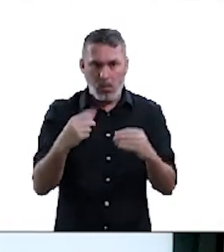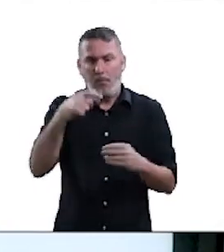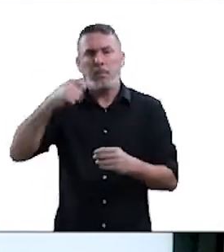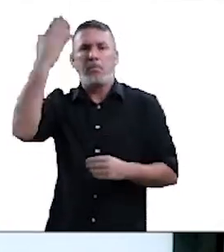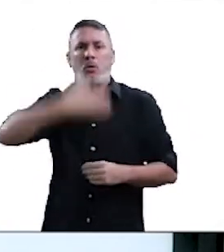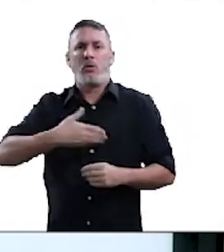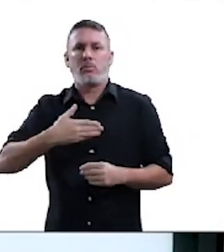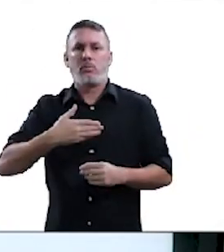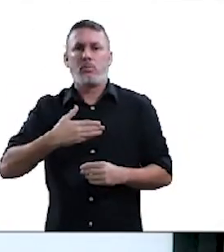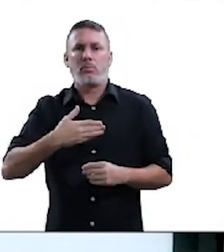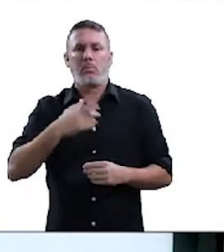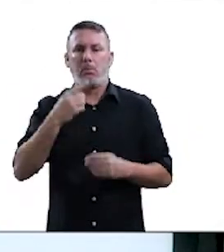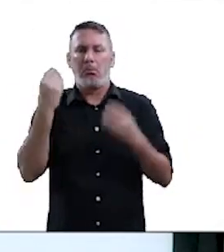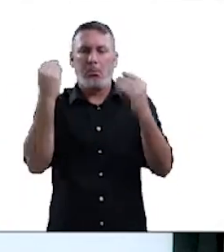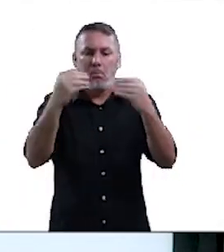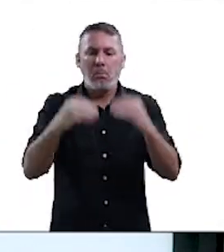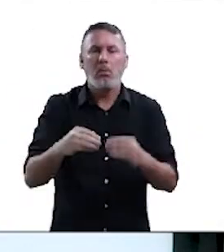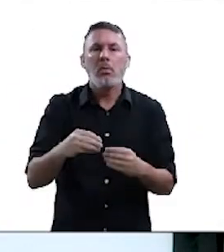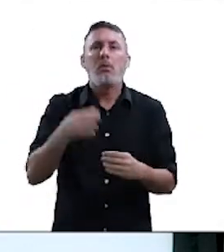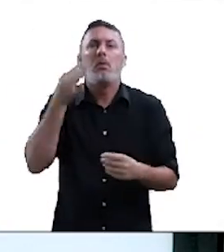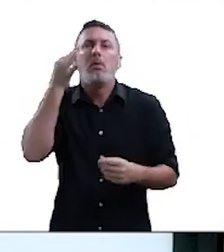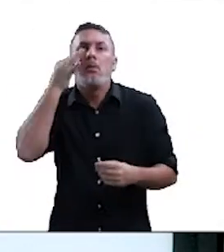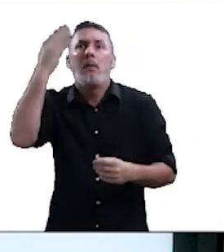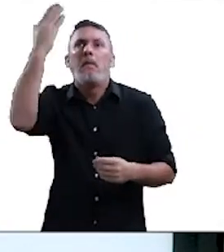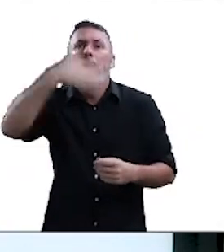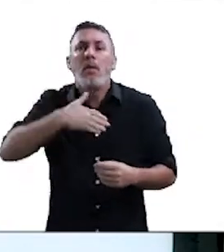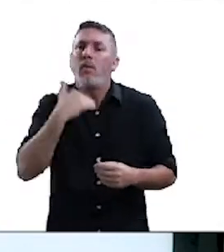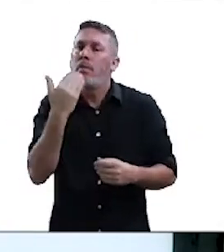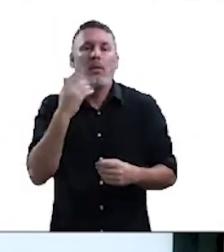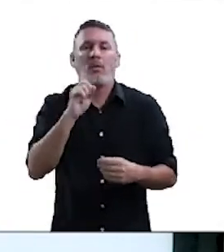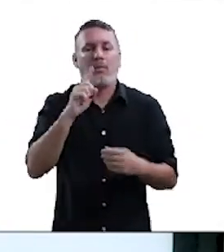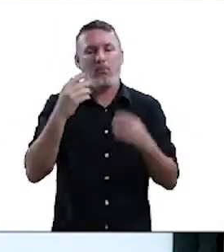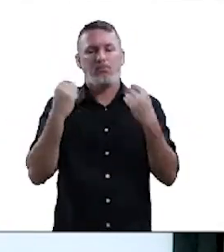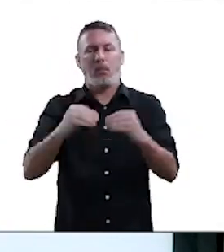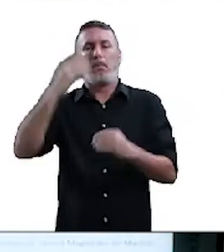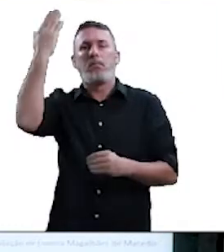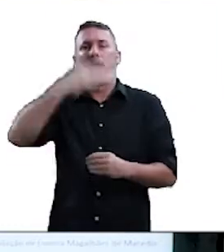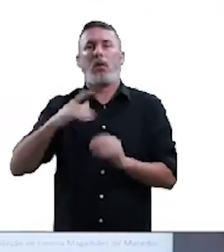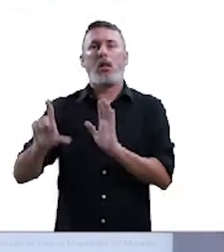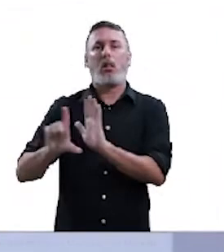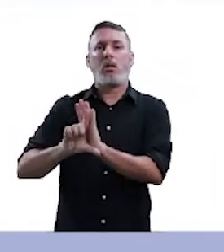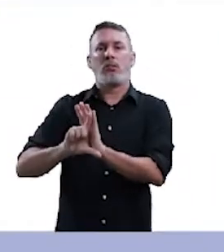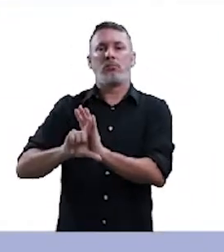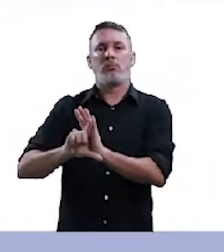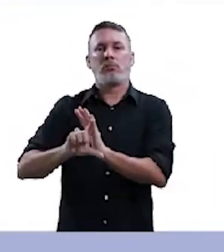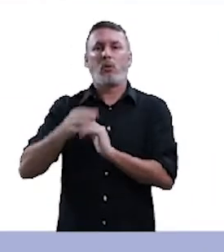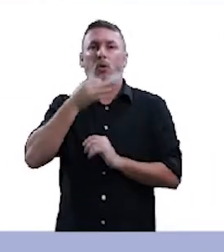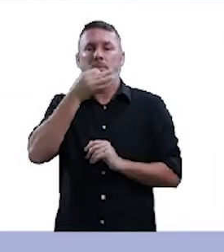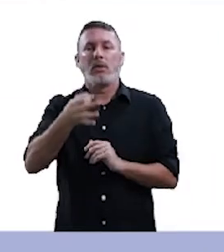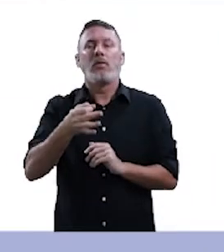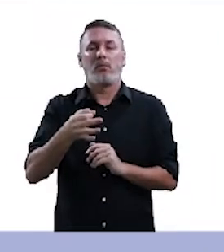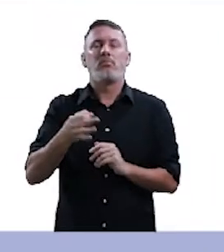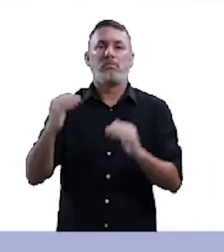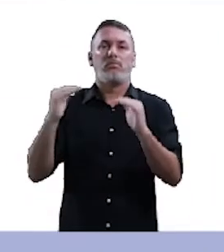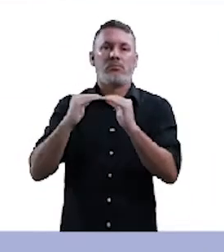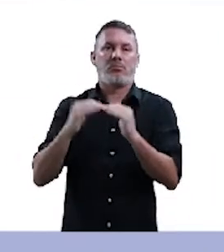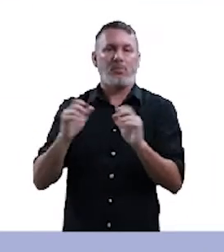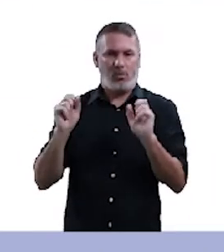estou provando com essa Lei Brasileira de Inclusão. Ok? Um outro exemplo para